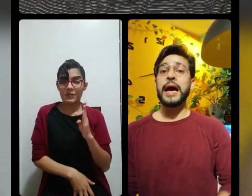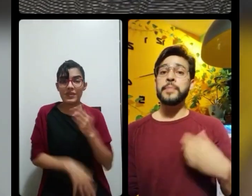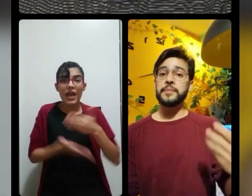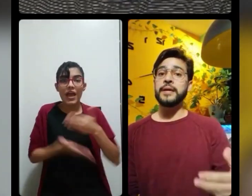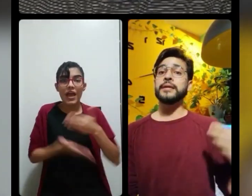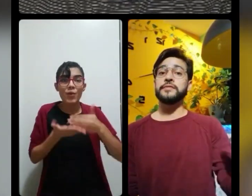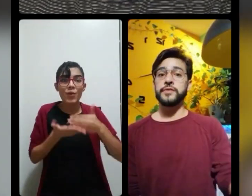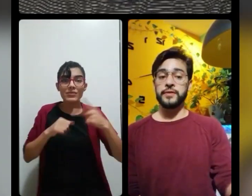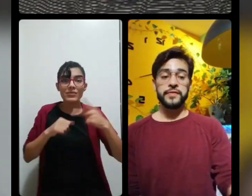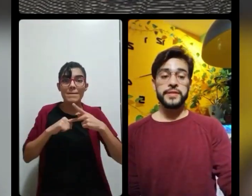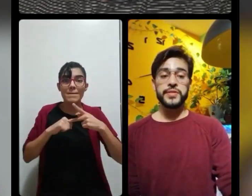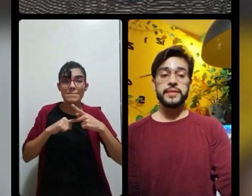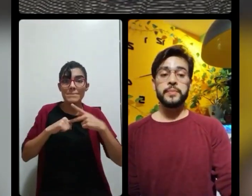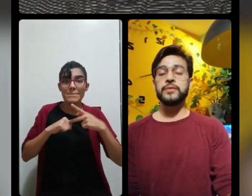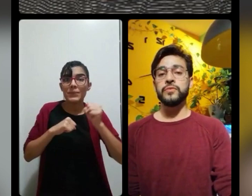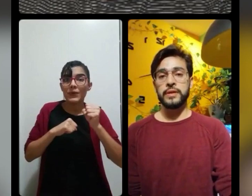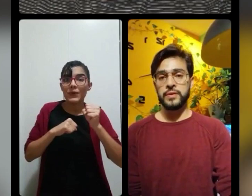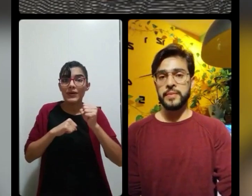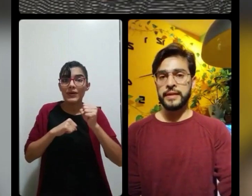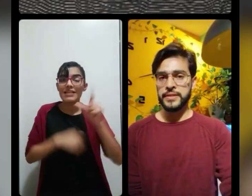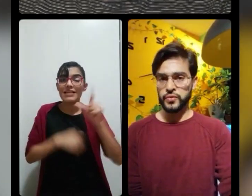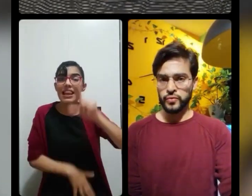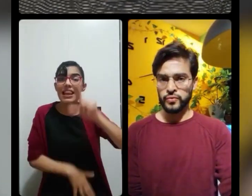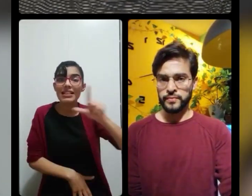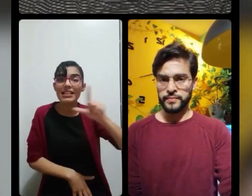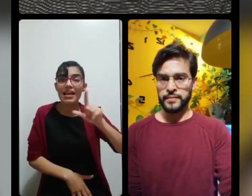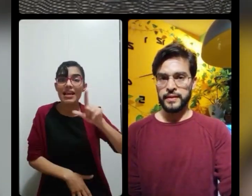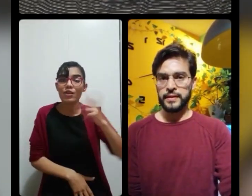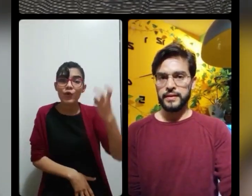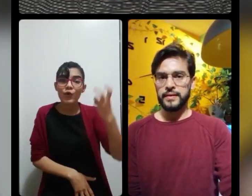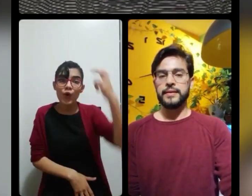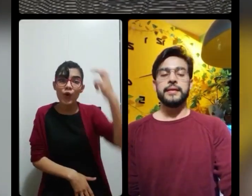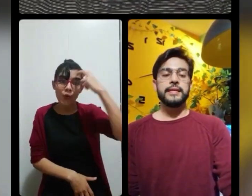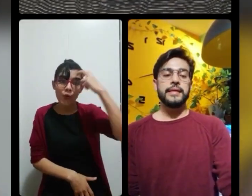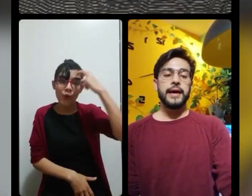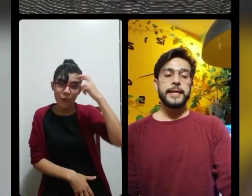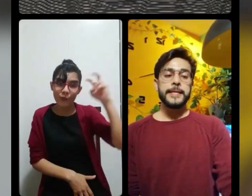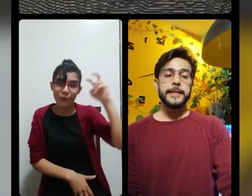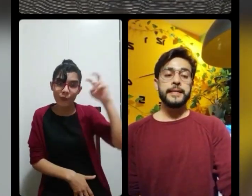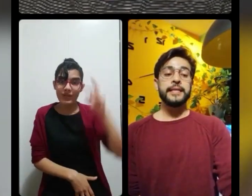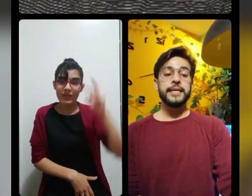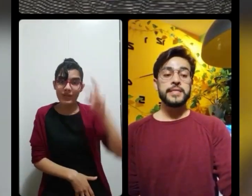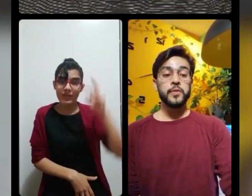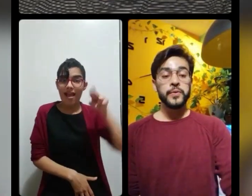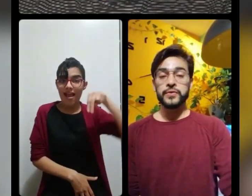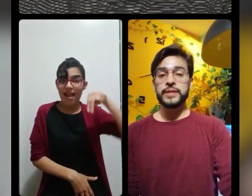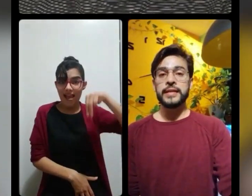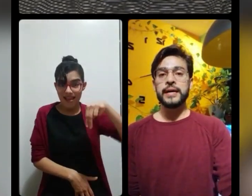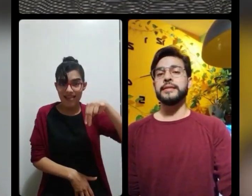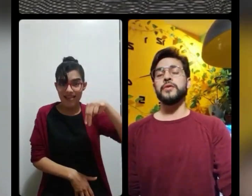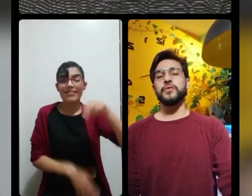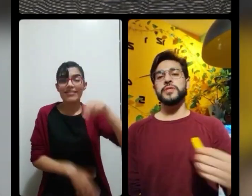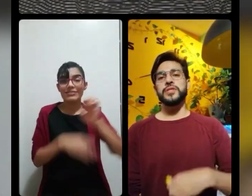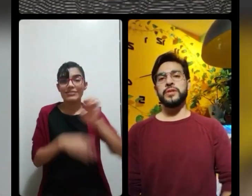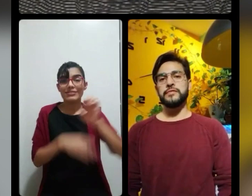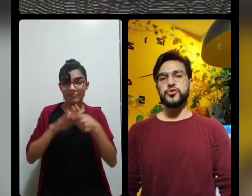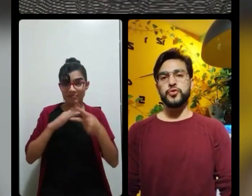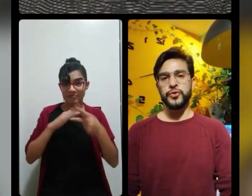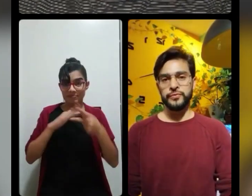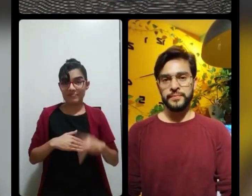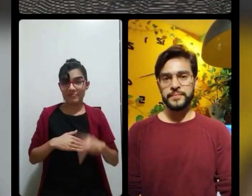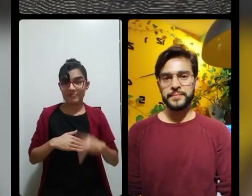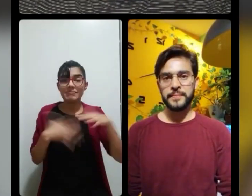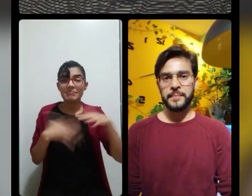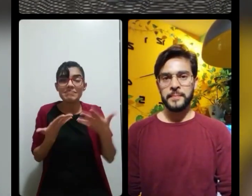do Norte. A primeira que foi oferecida pelo Núcleo Câmara Cascudo. E aí, nessa oportunidade, eu conheci o